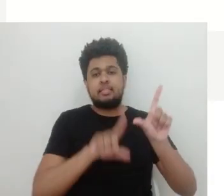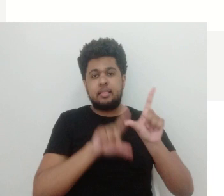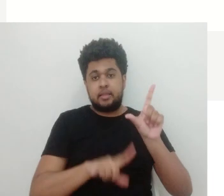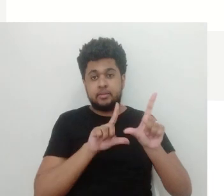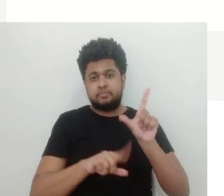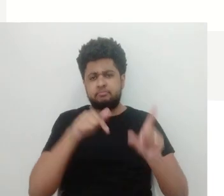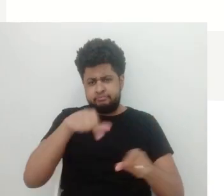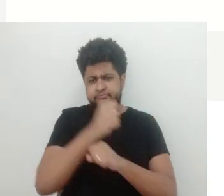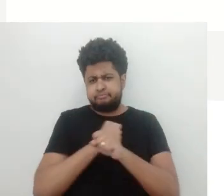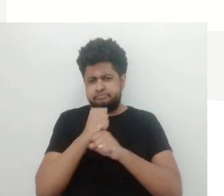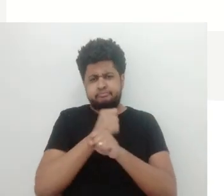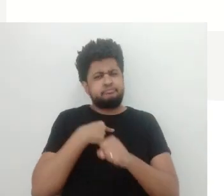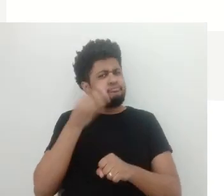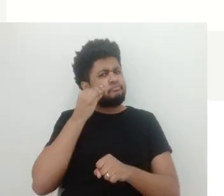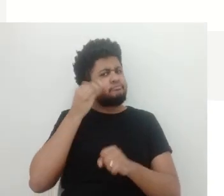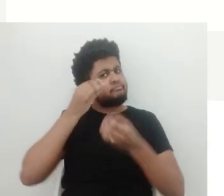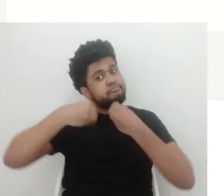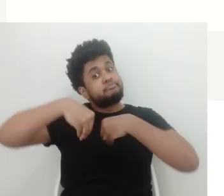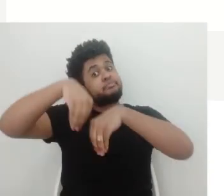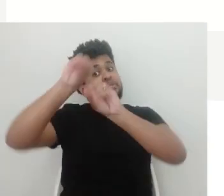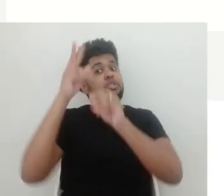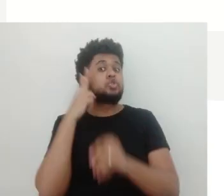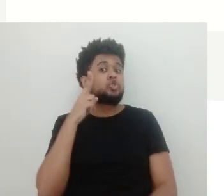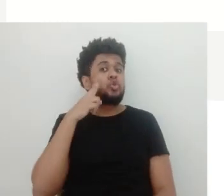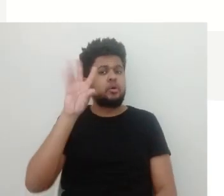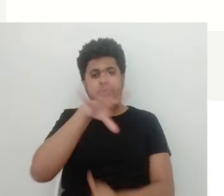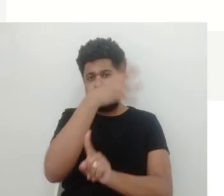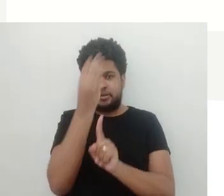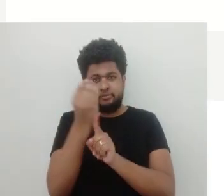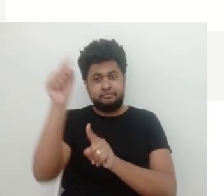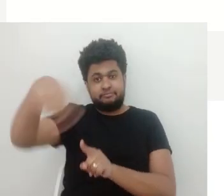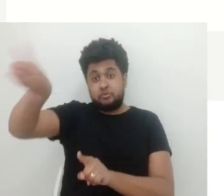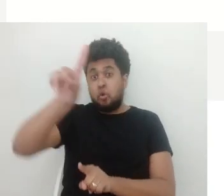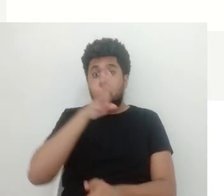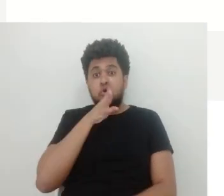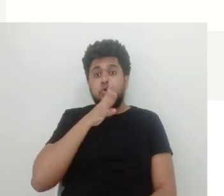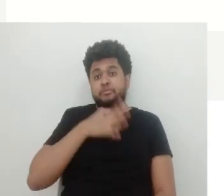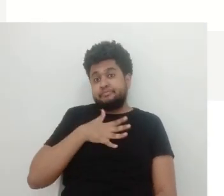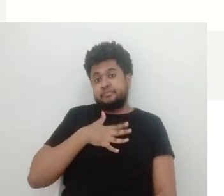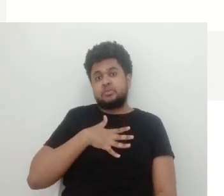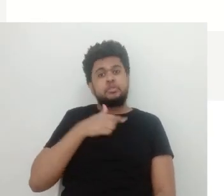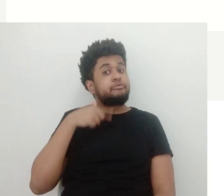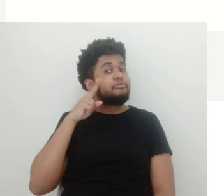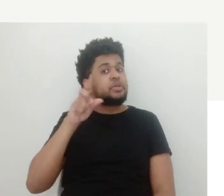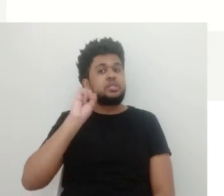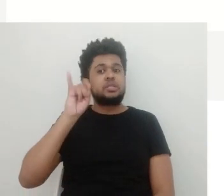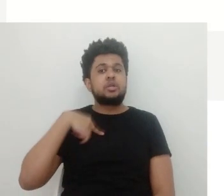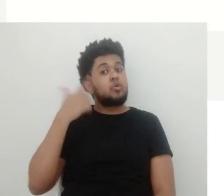não está aqui na íntegra, envolveria no mínimo essas quatro